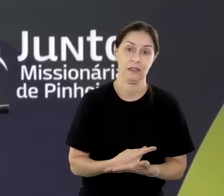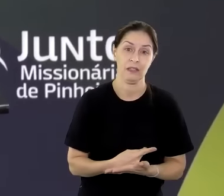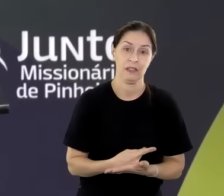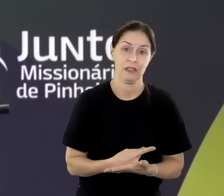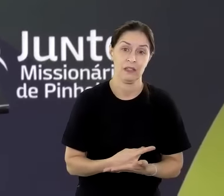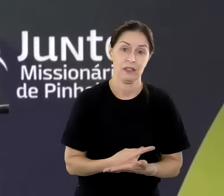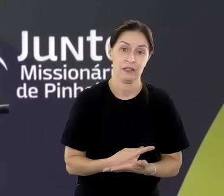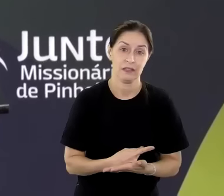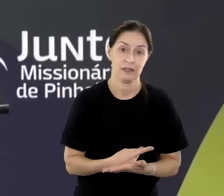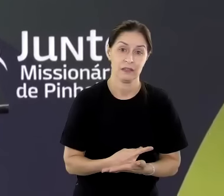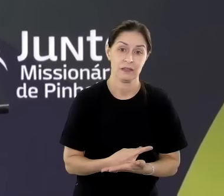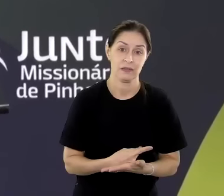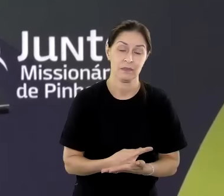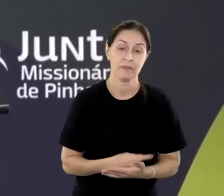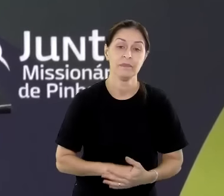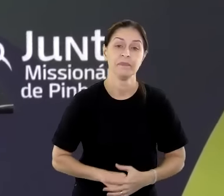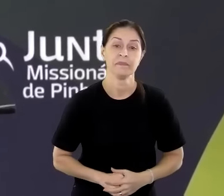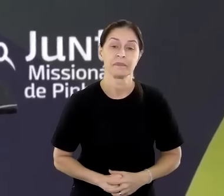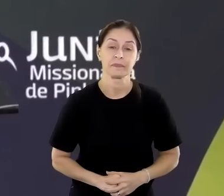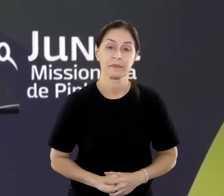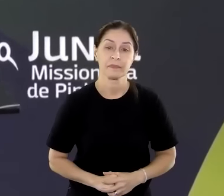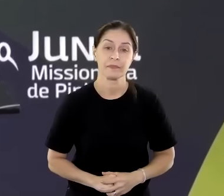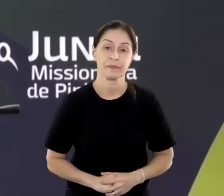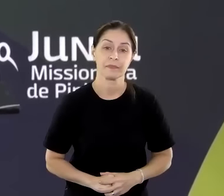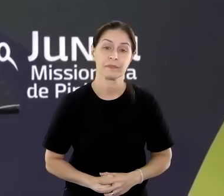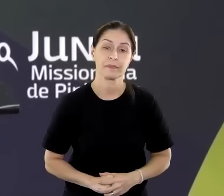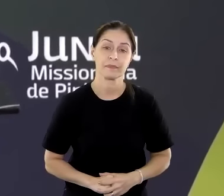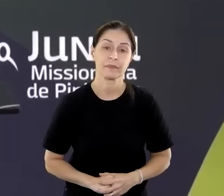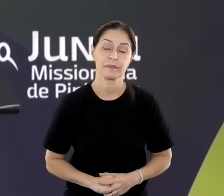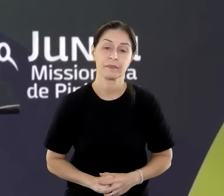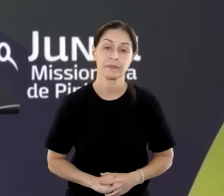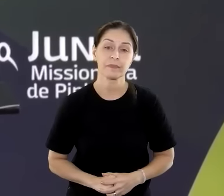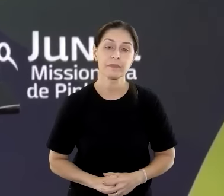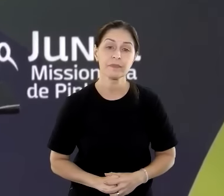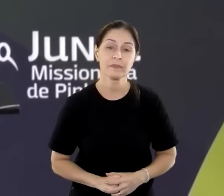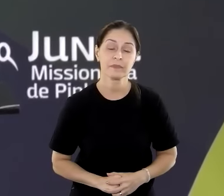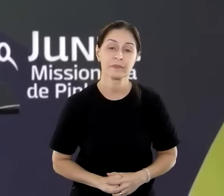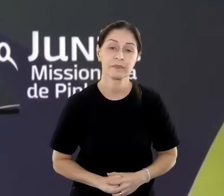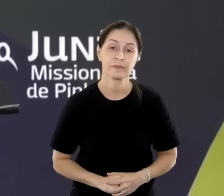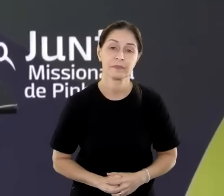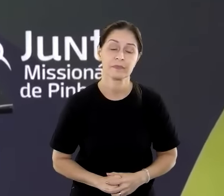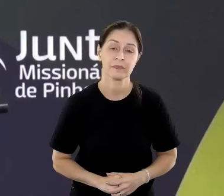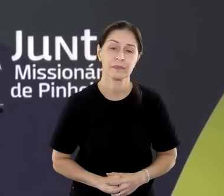a sua força do solo, do sol.